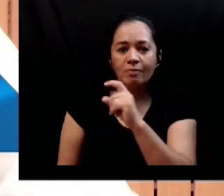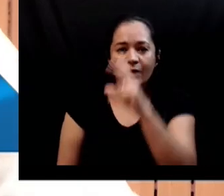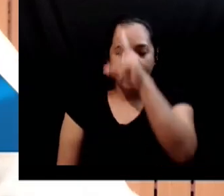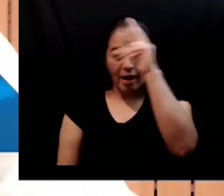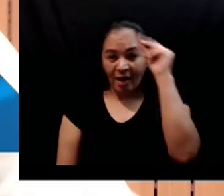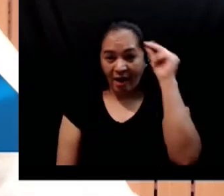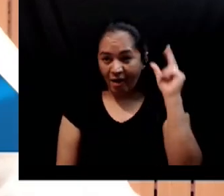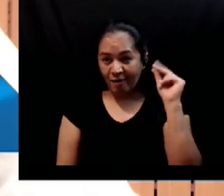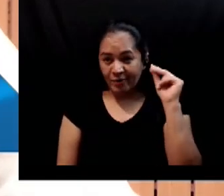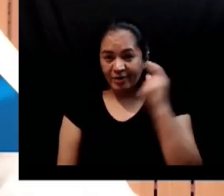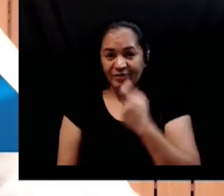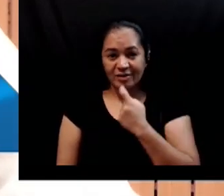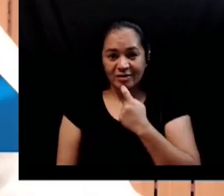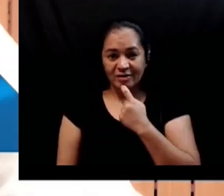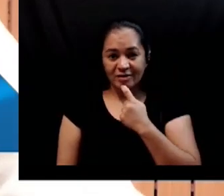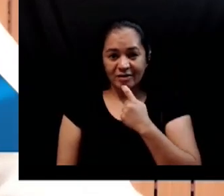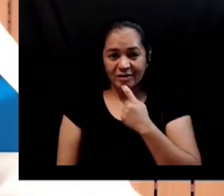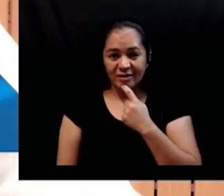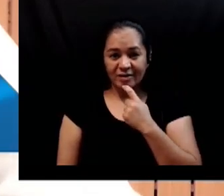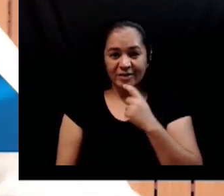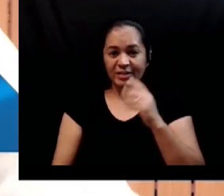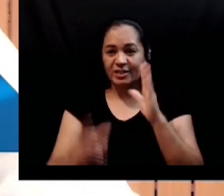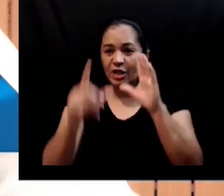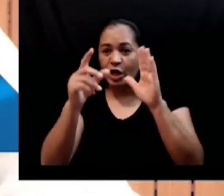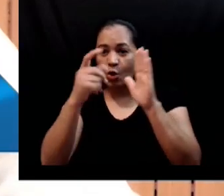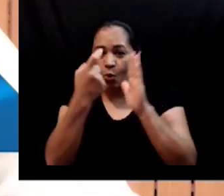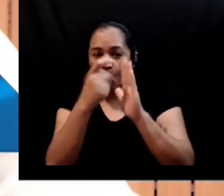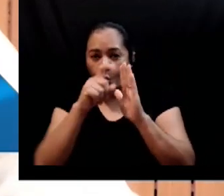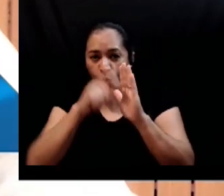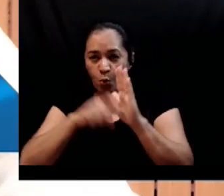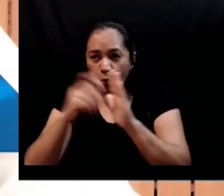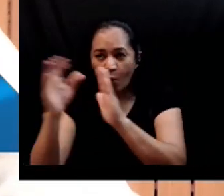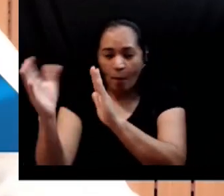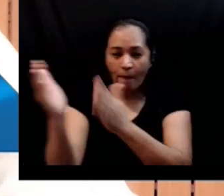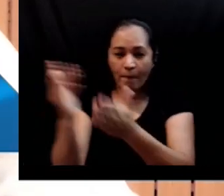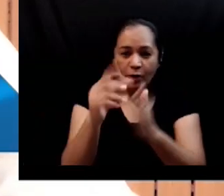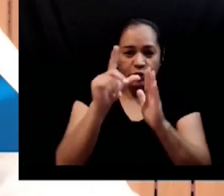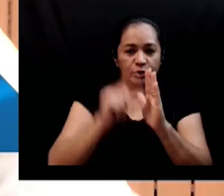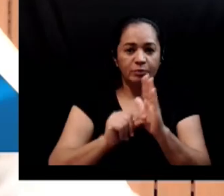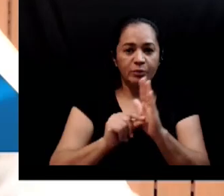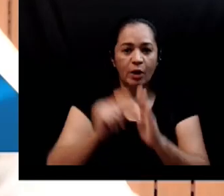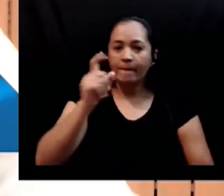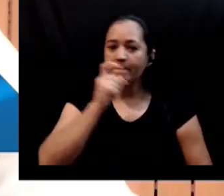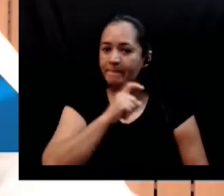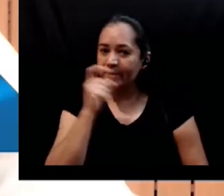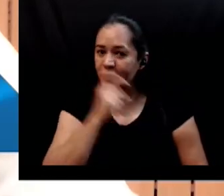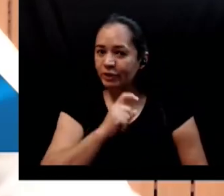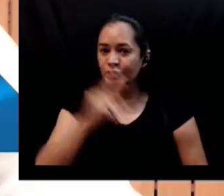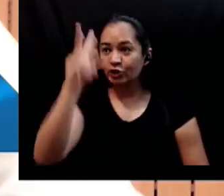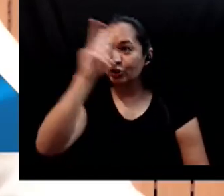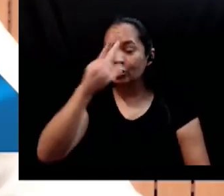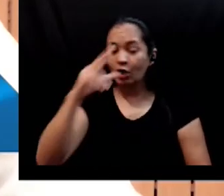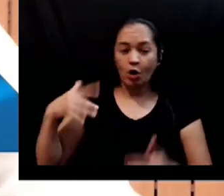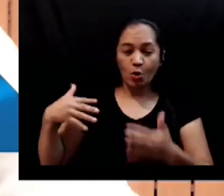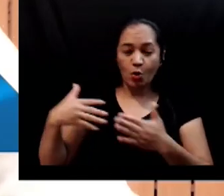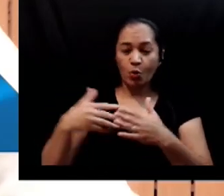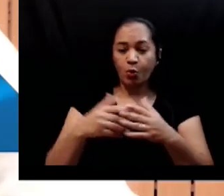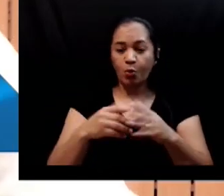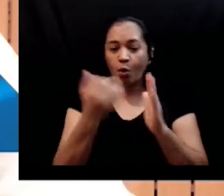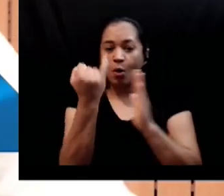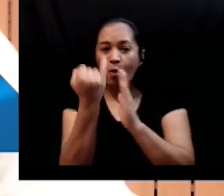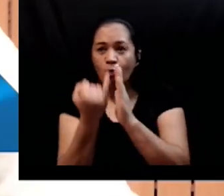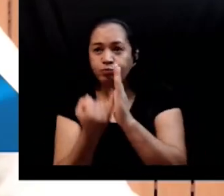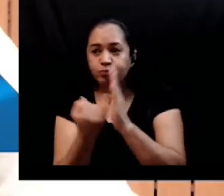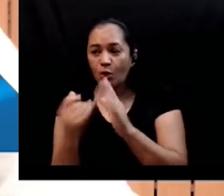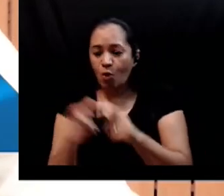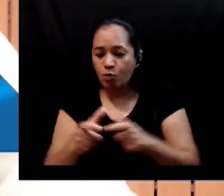tem tido queda na arrecadação. Historicamente, o orçamento do município tem crescido. Nos últimos 8